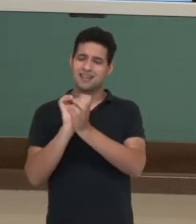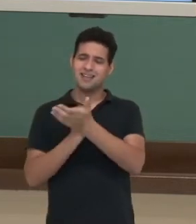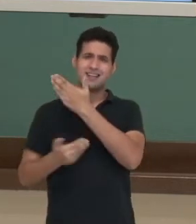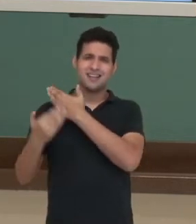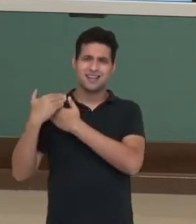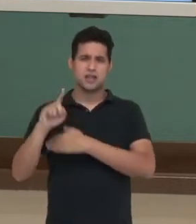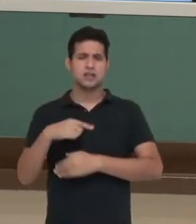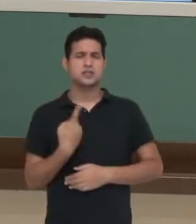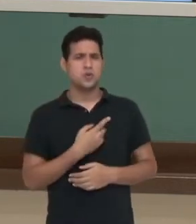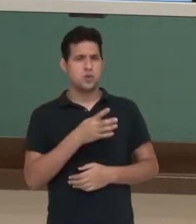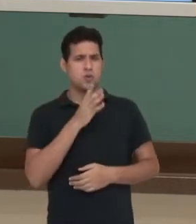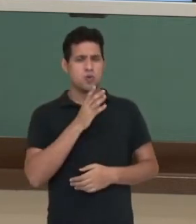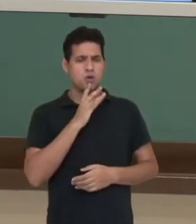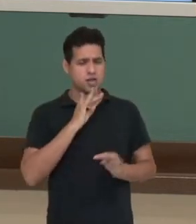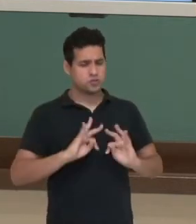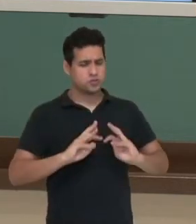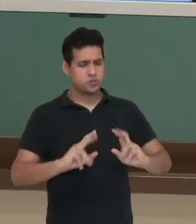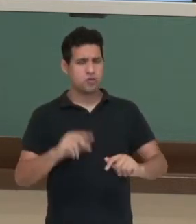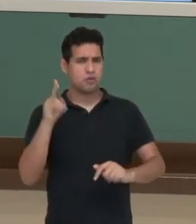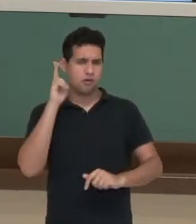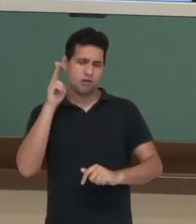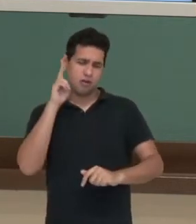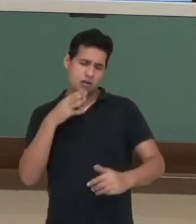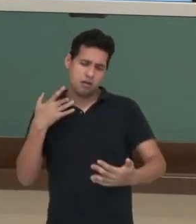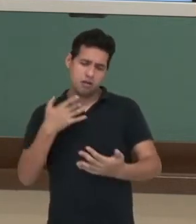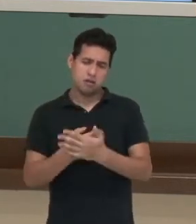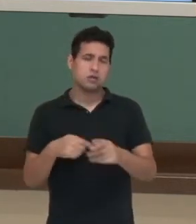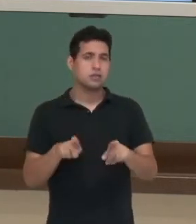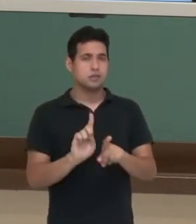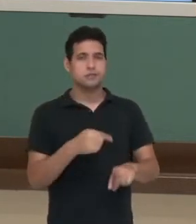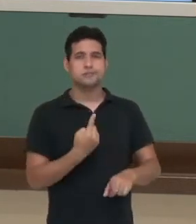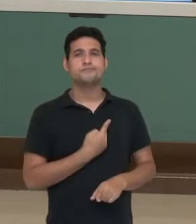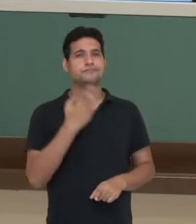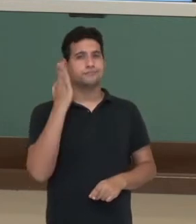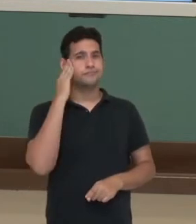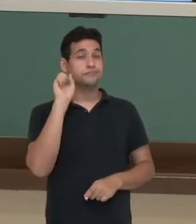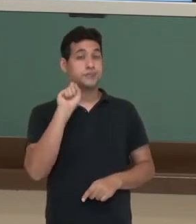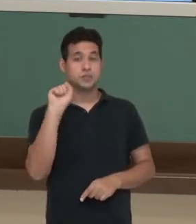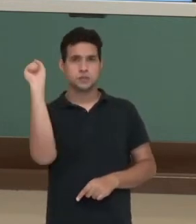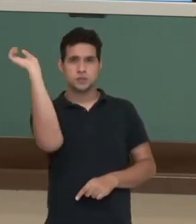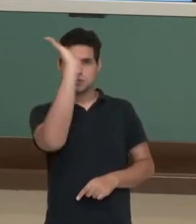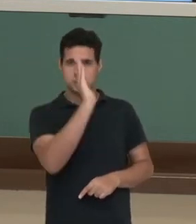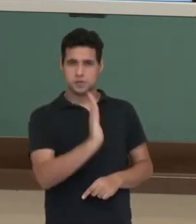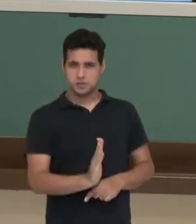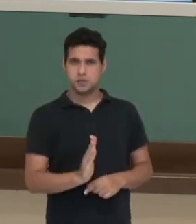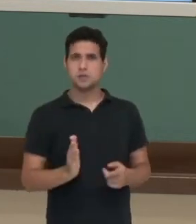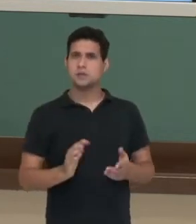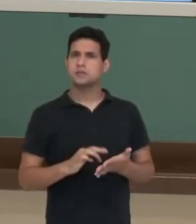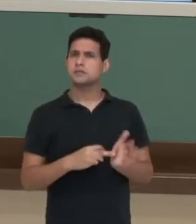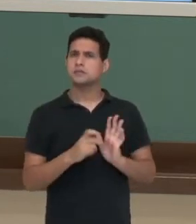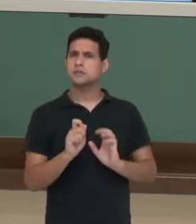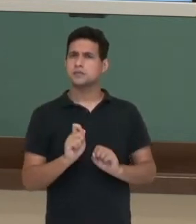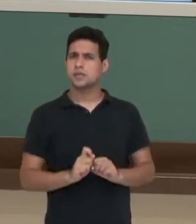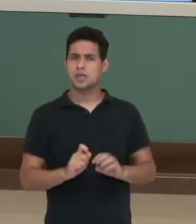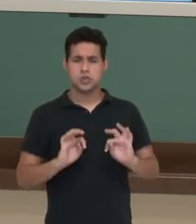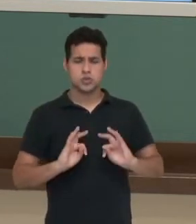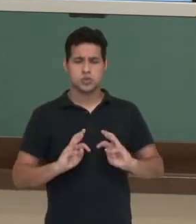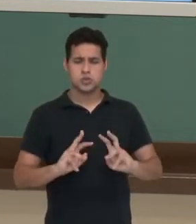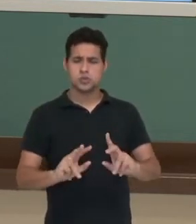Nós conhecemos toda a história e sabemos que aqui, o Brasil, somos